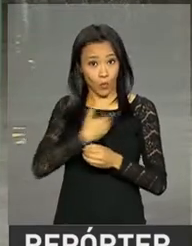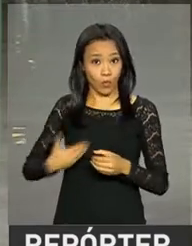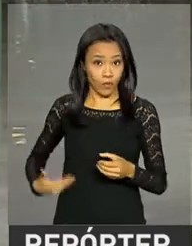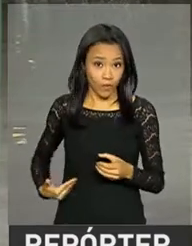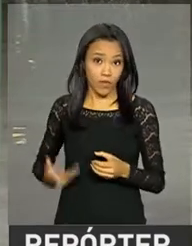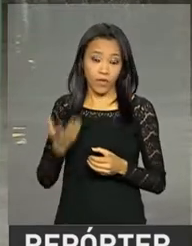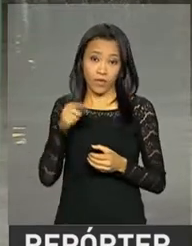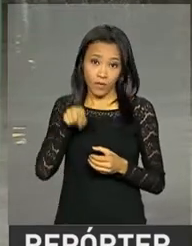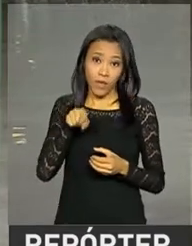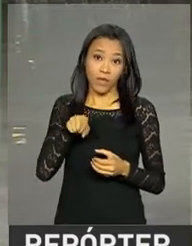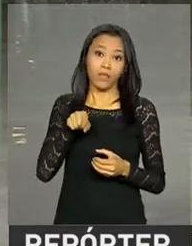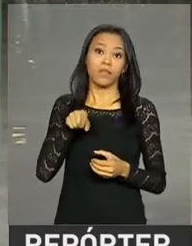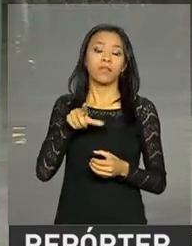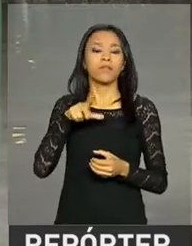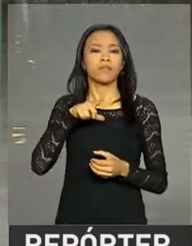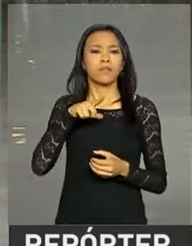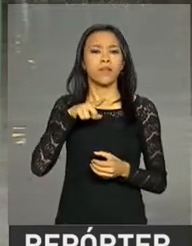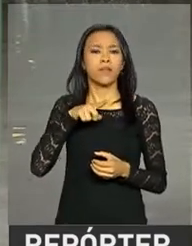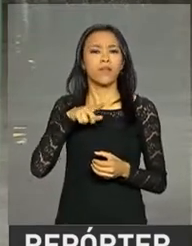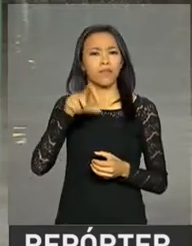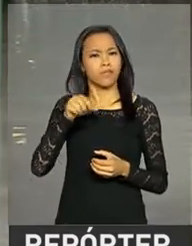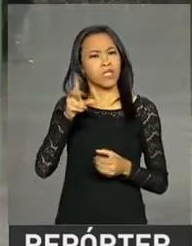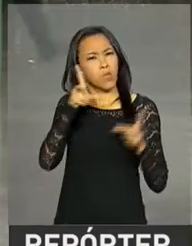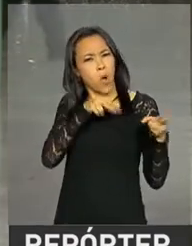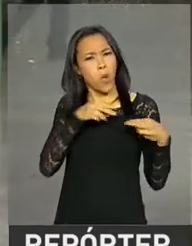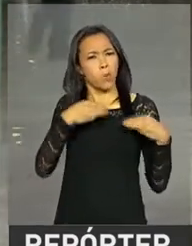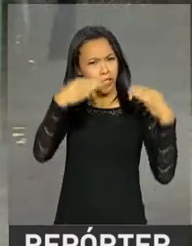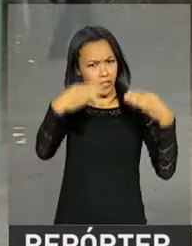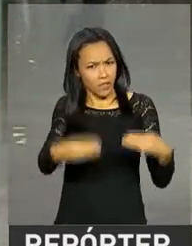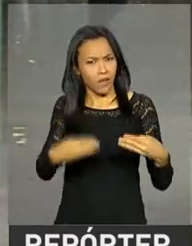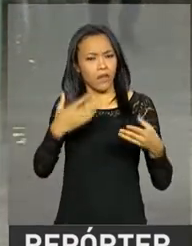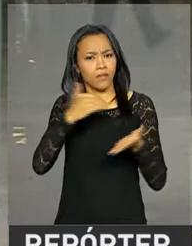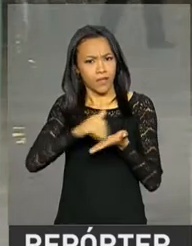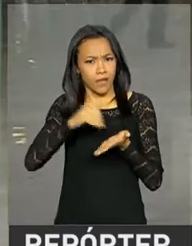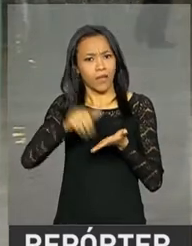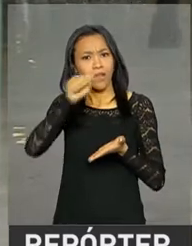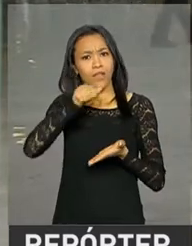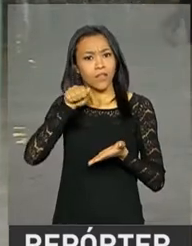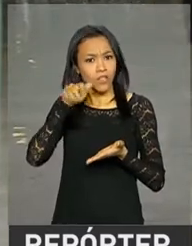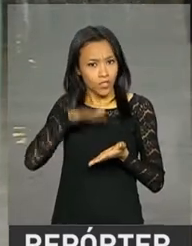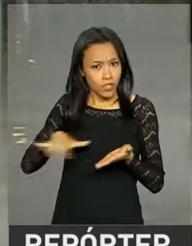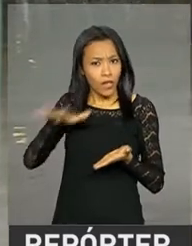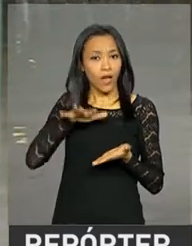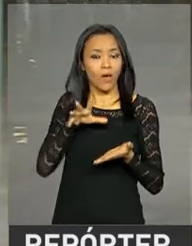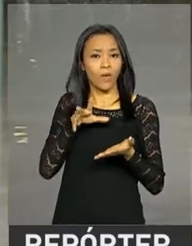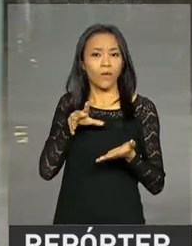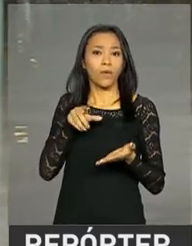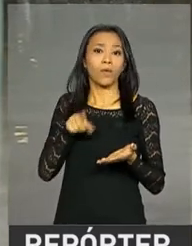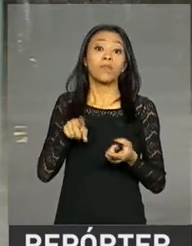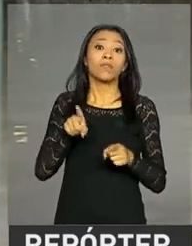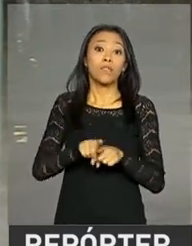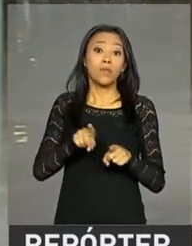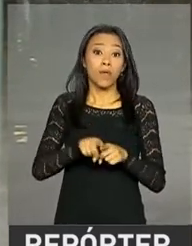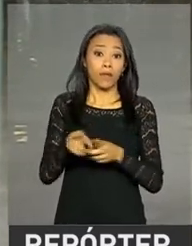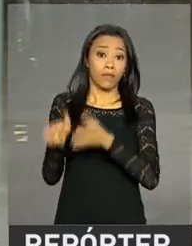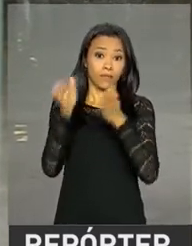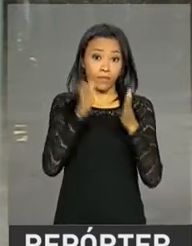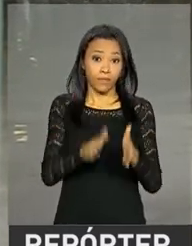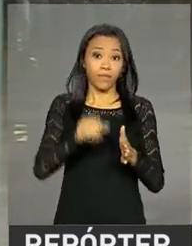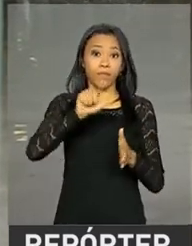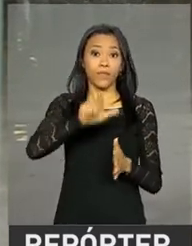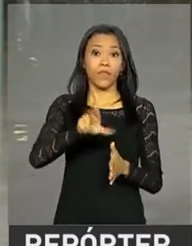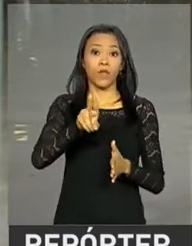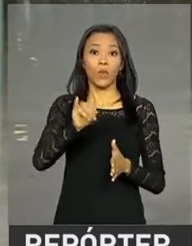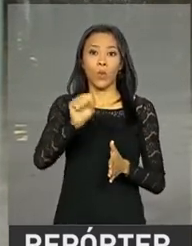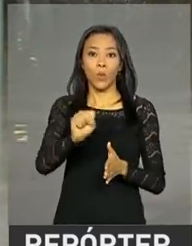da República. Esse cargo também tem status de ministério, assim como a Secretaria-Geral. A desembargadora, né, Luiz